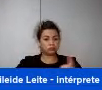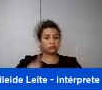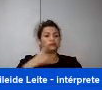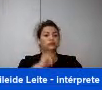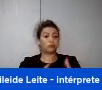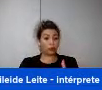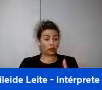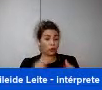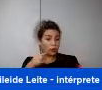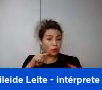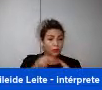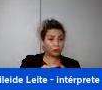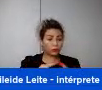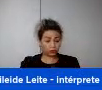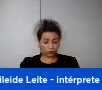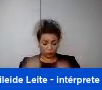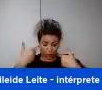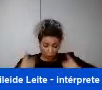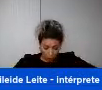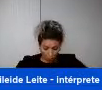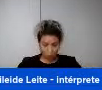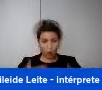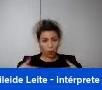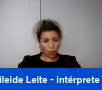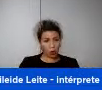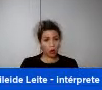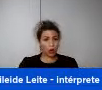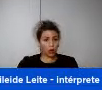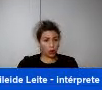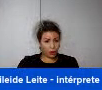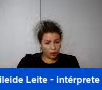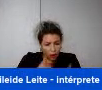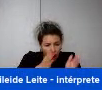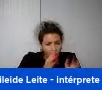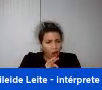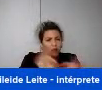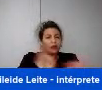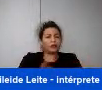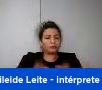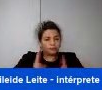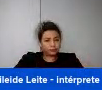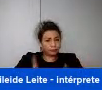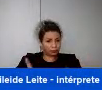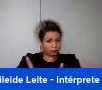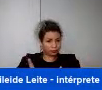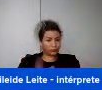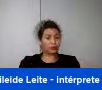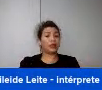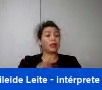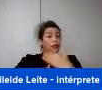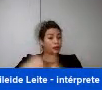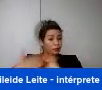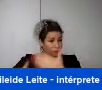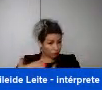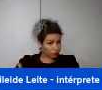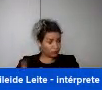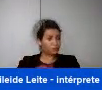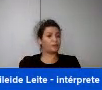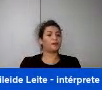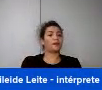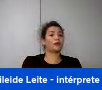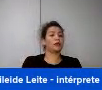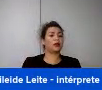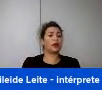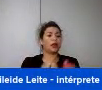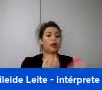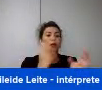né, para os organismos vivos eles manterem essa ordem. Né? E, no final das contas, né, a conta se